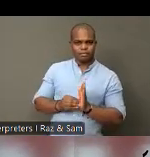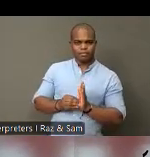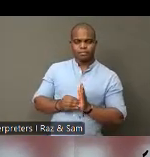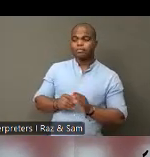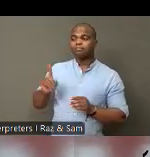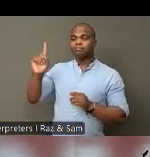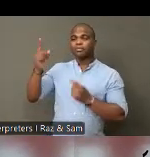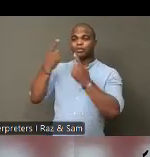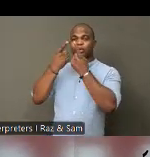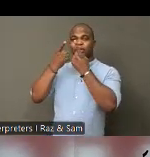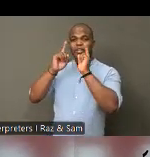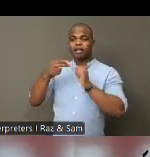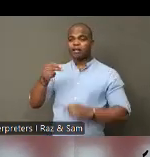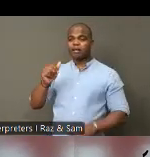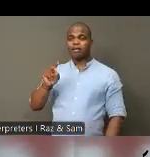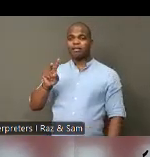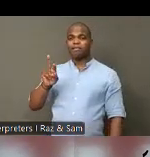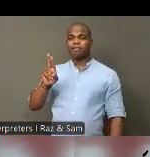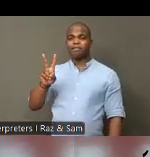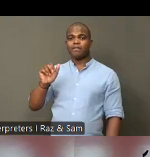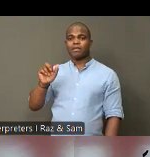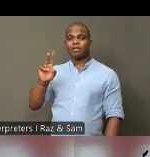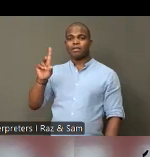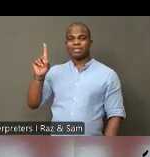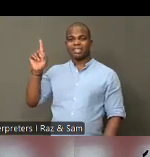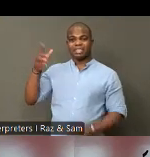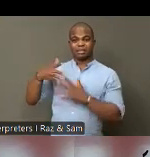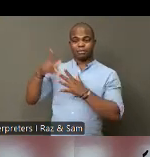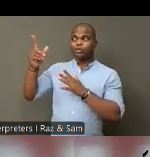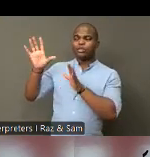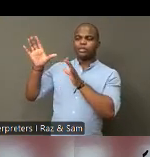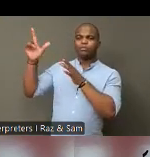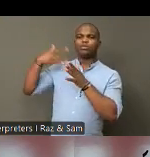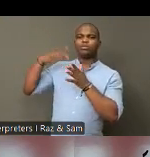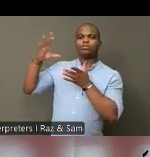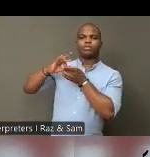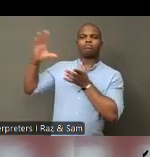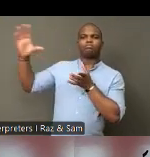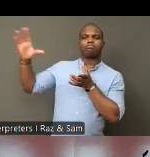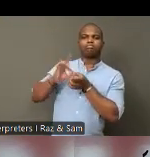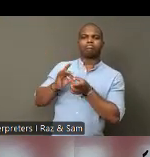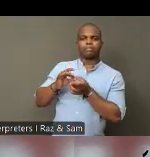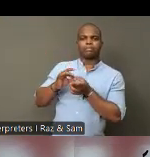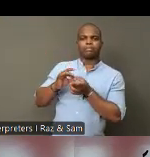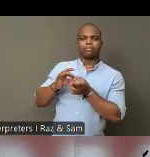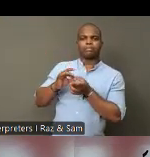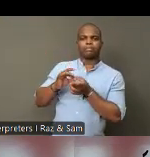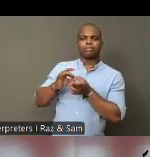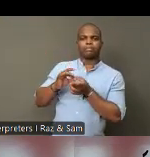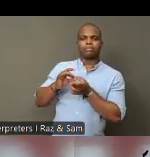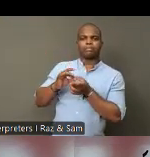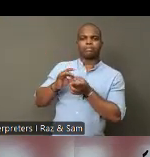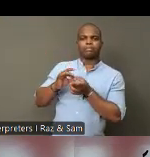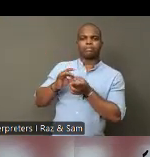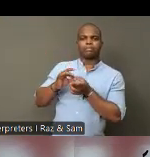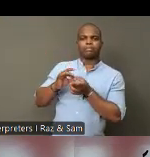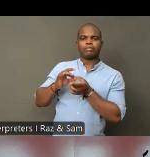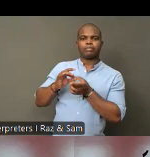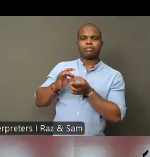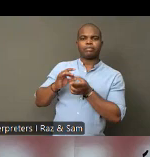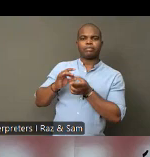programa seria completamente implementado até o final deste ano. Nós também temos feito coisas como melhorar os nossos